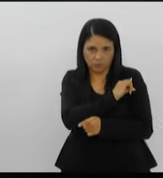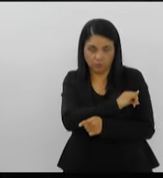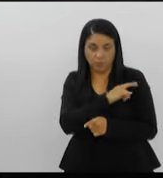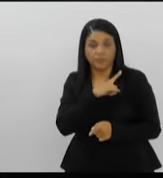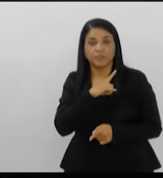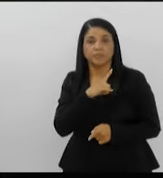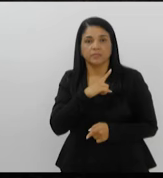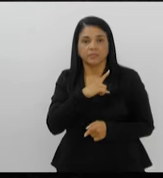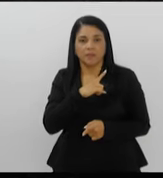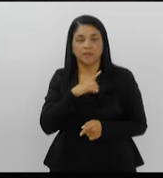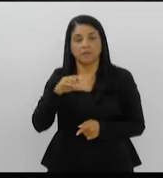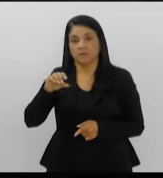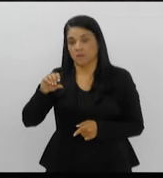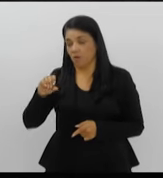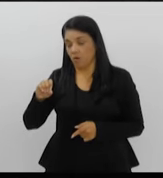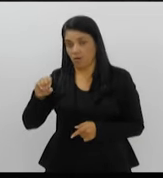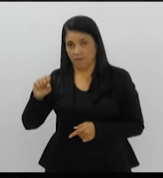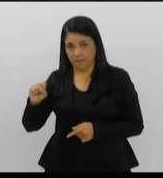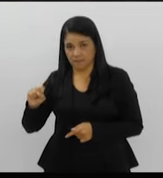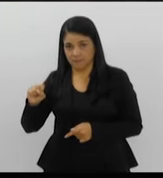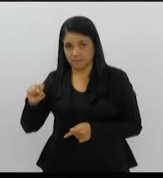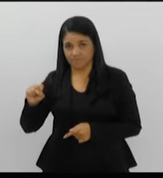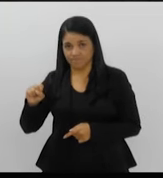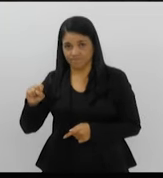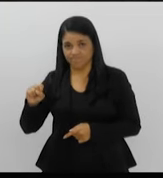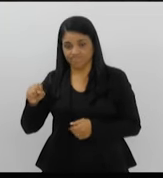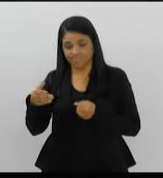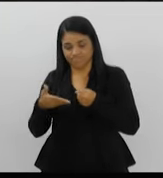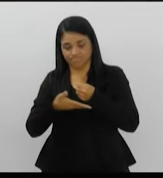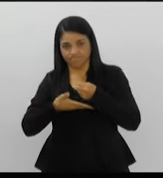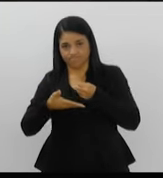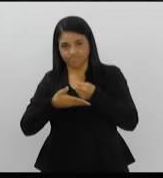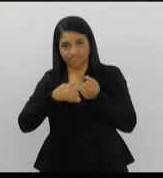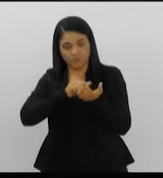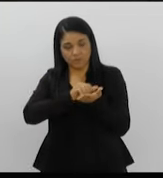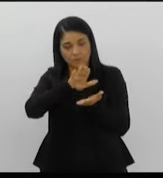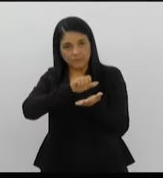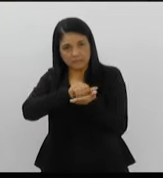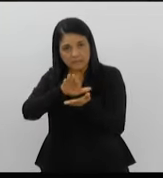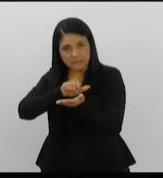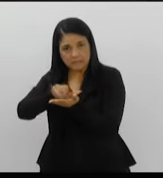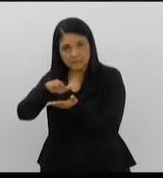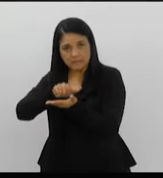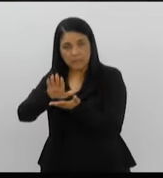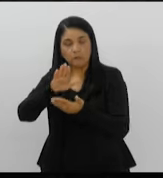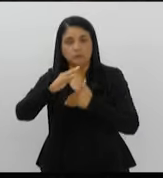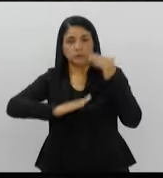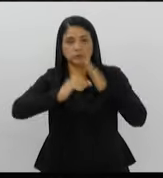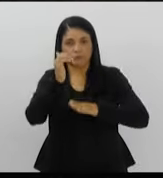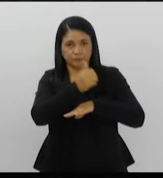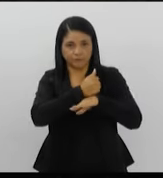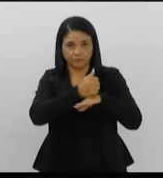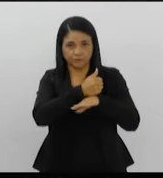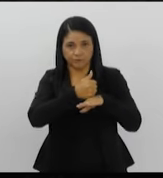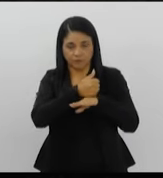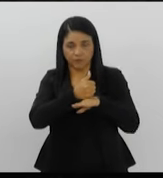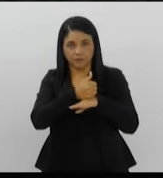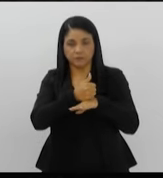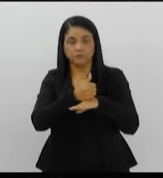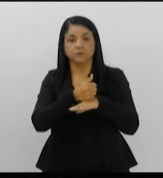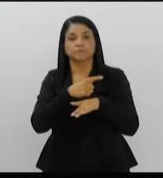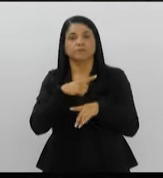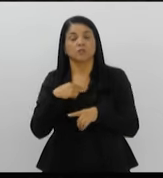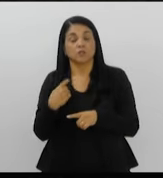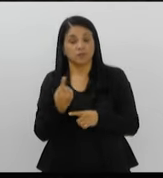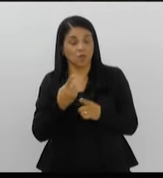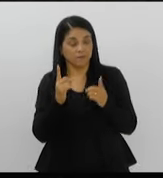tem nas OS um seu pilar de demissão de trabalhadores, de exclusão desses trabalhadores, inclusive atendemos